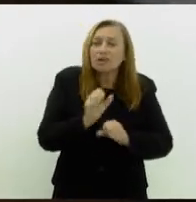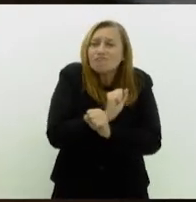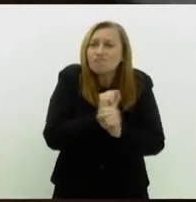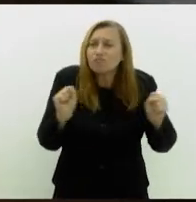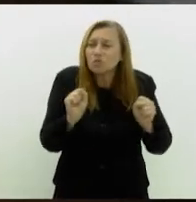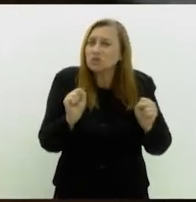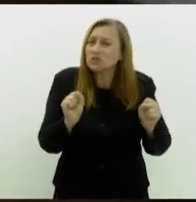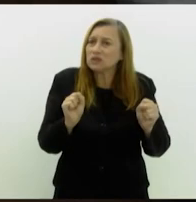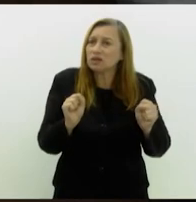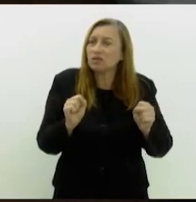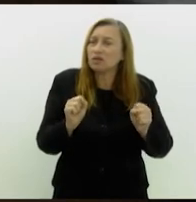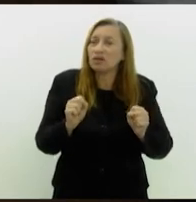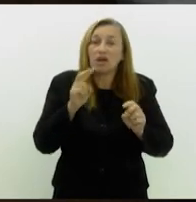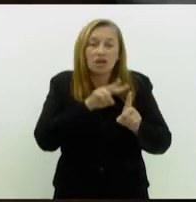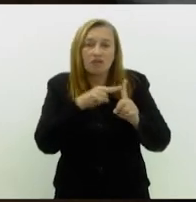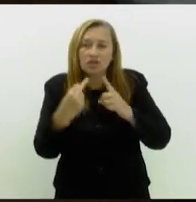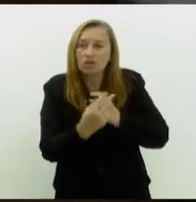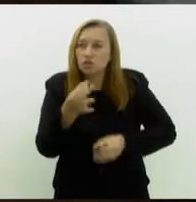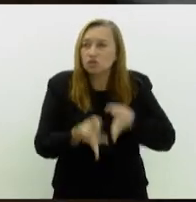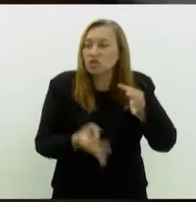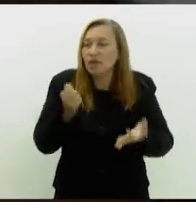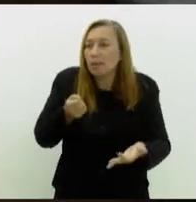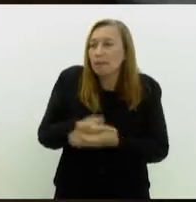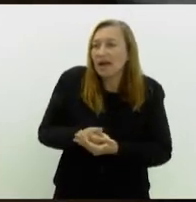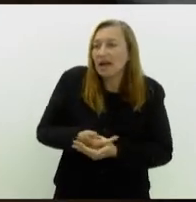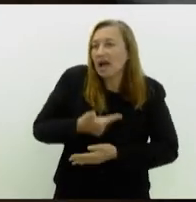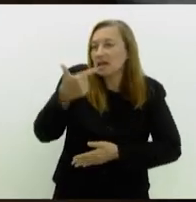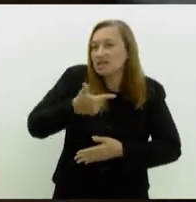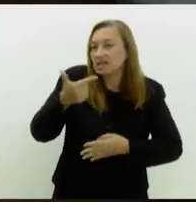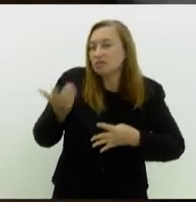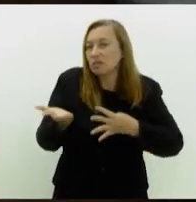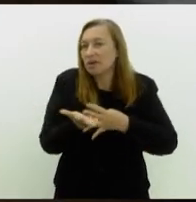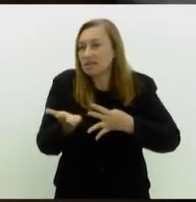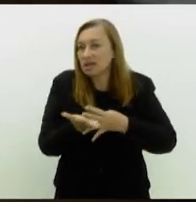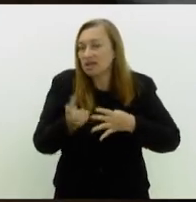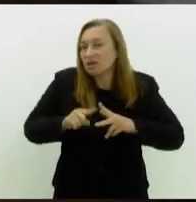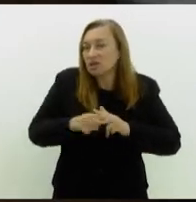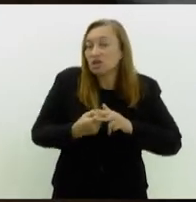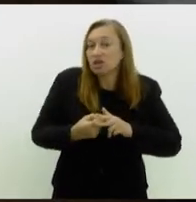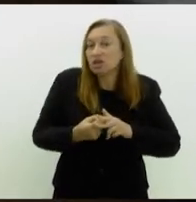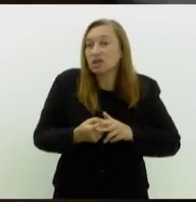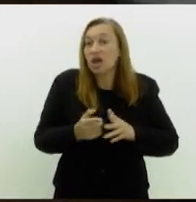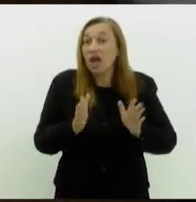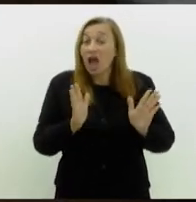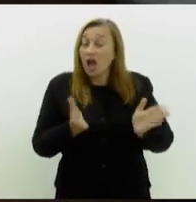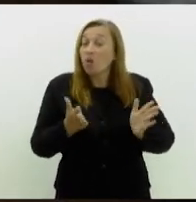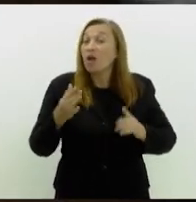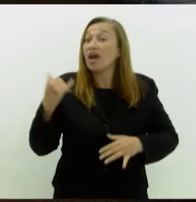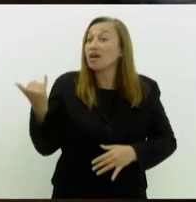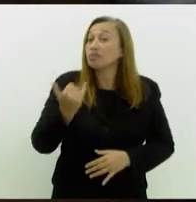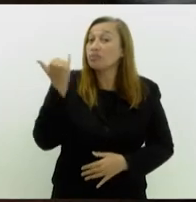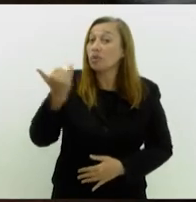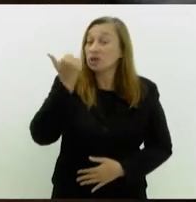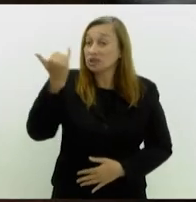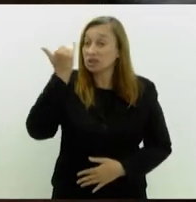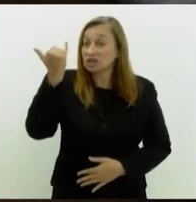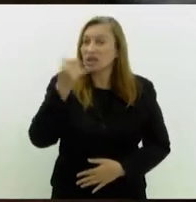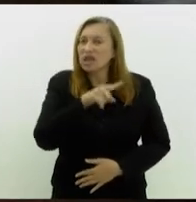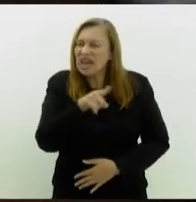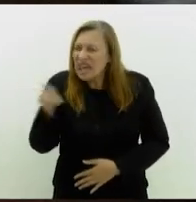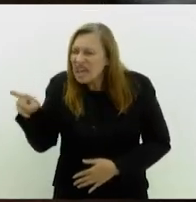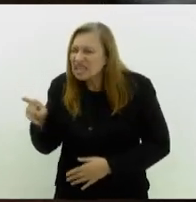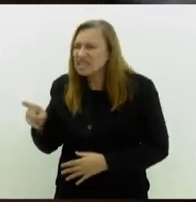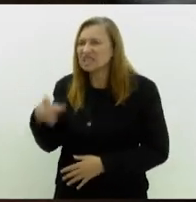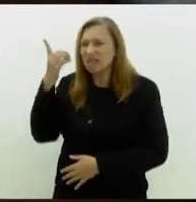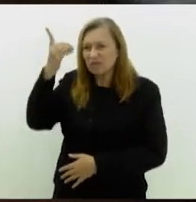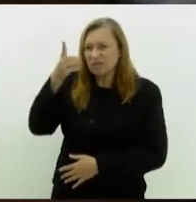sobre ponto de vista jurídico pagar a segunda parcela do reajuste por hora agora é importante que esses mesmos deputados que